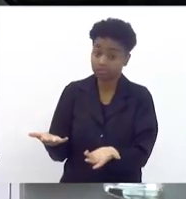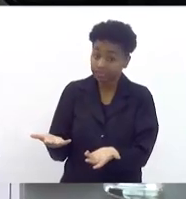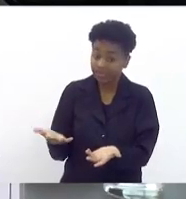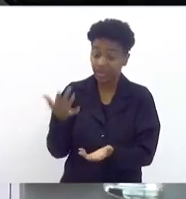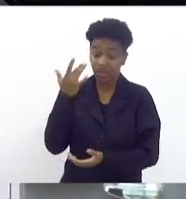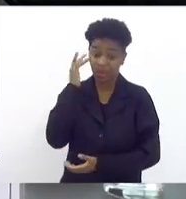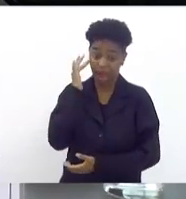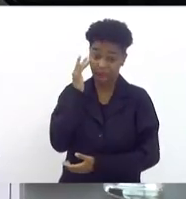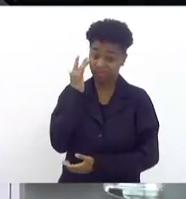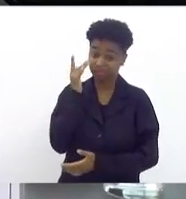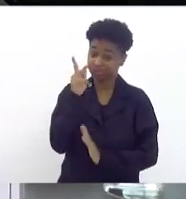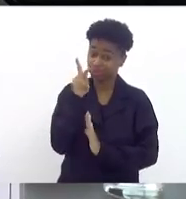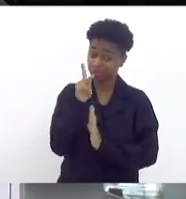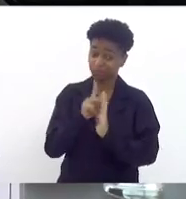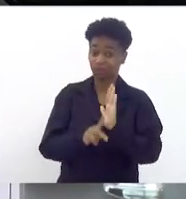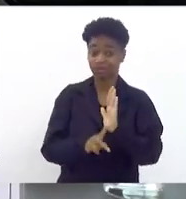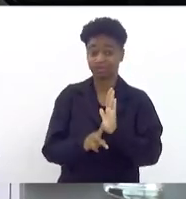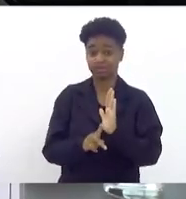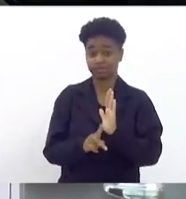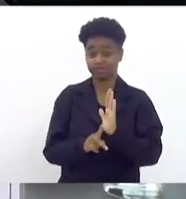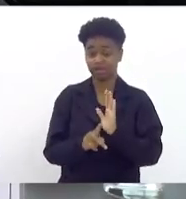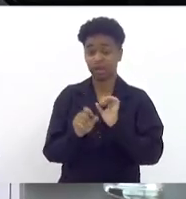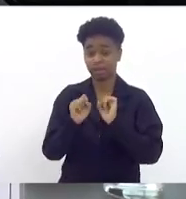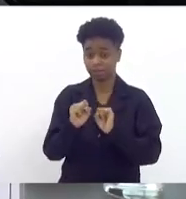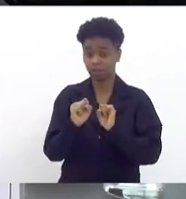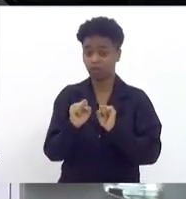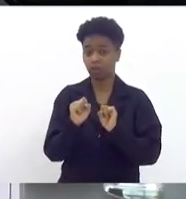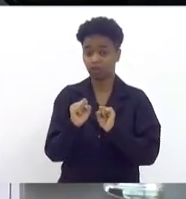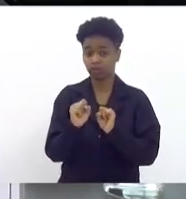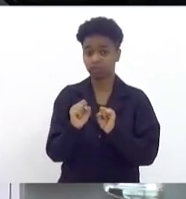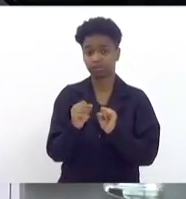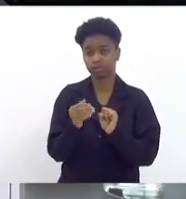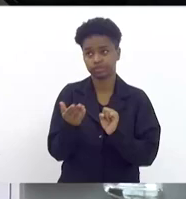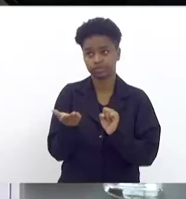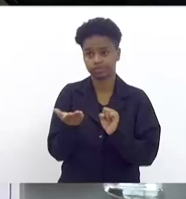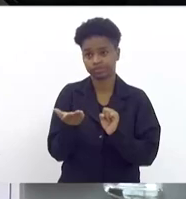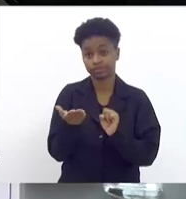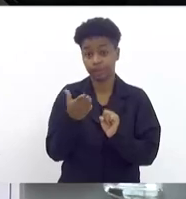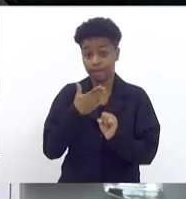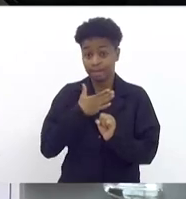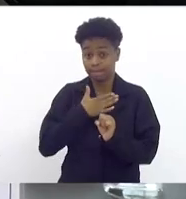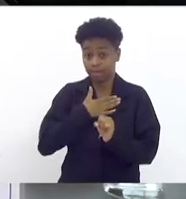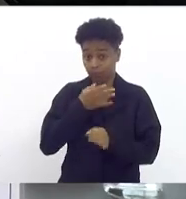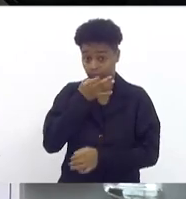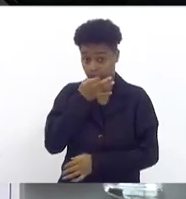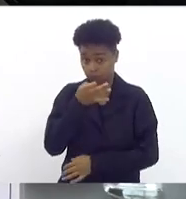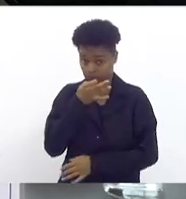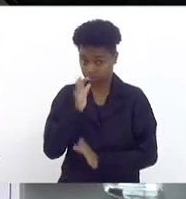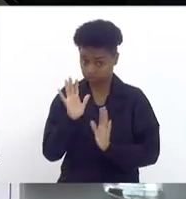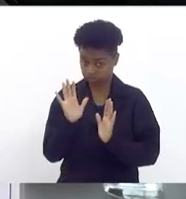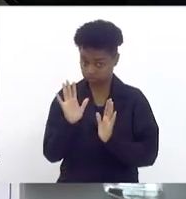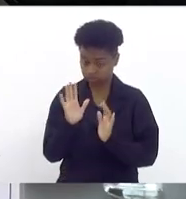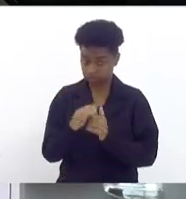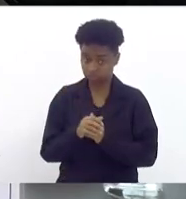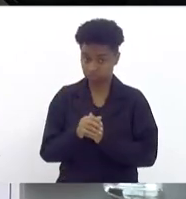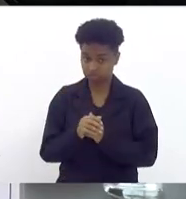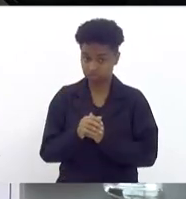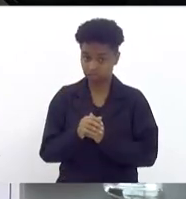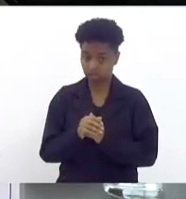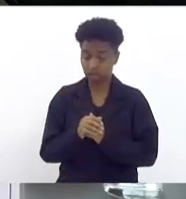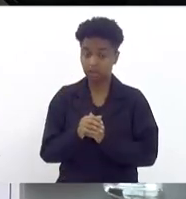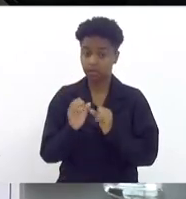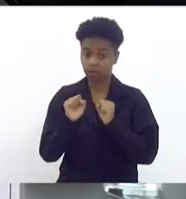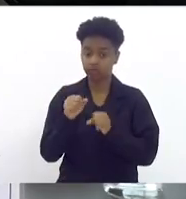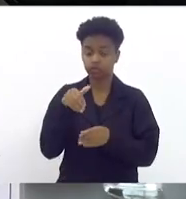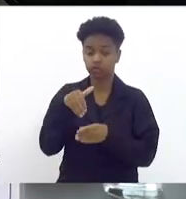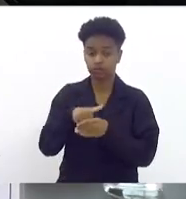Acho que o projeto pode receber, no meu entendimento, o voto